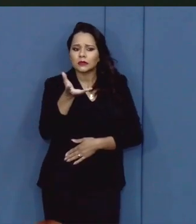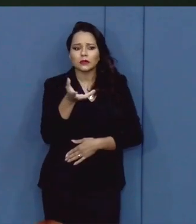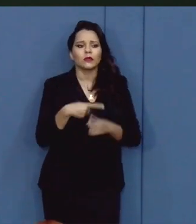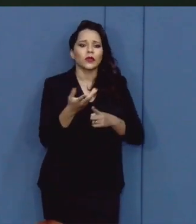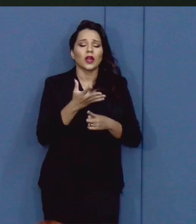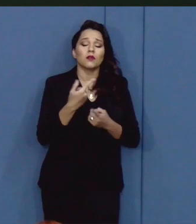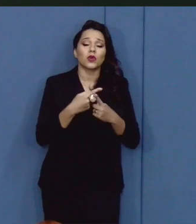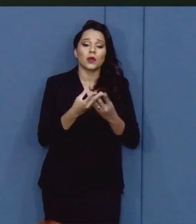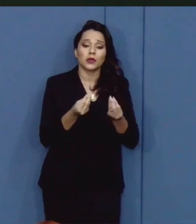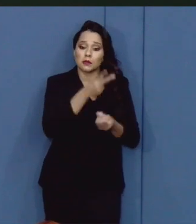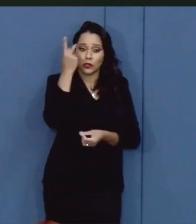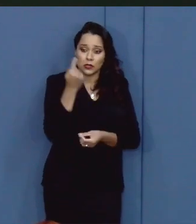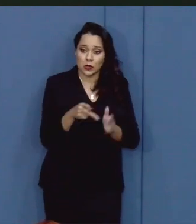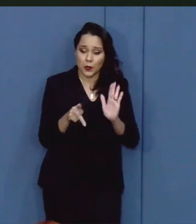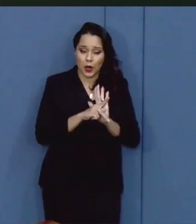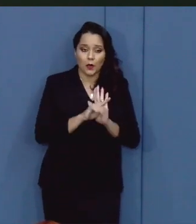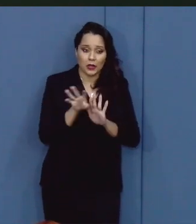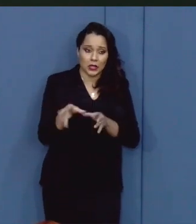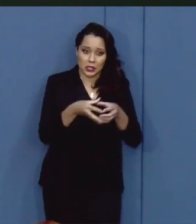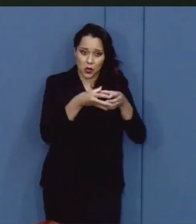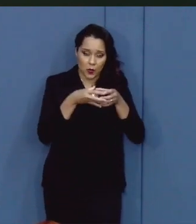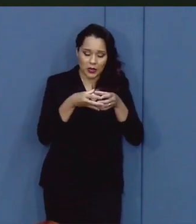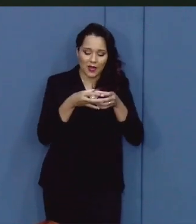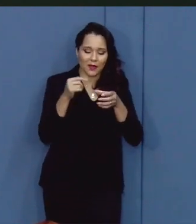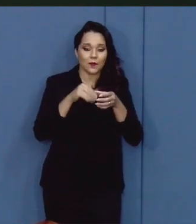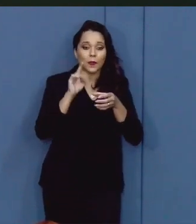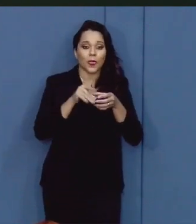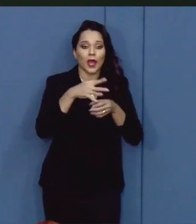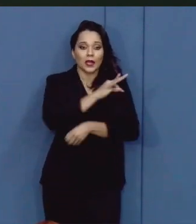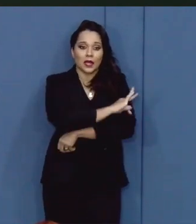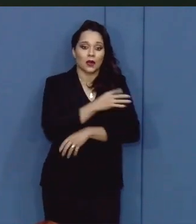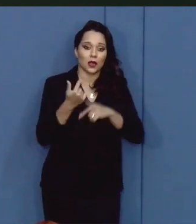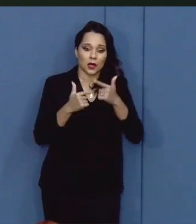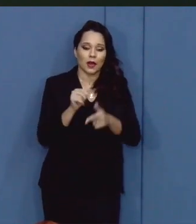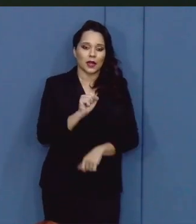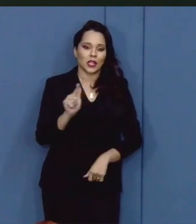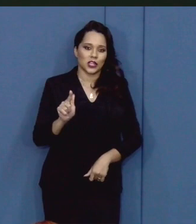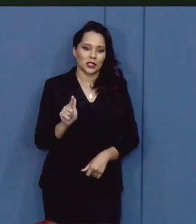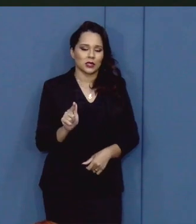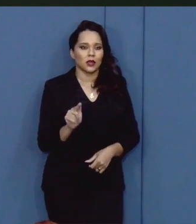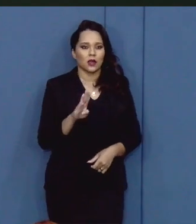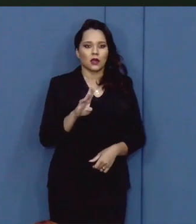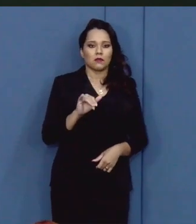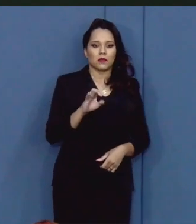porque a maioria das pessoas que fazem parte desses comitês são técnicos que trabalham nas agências,